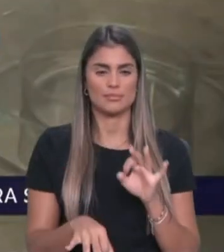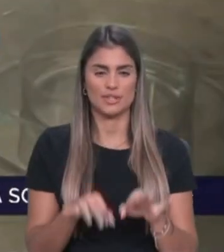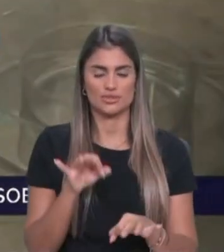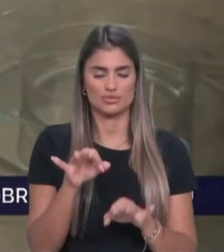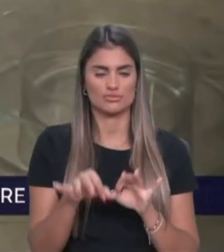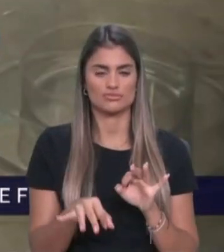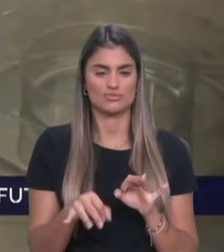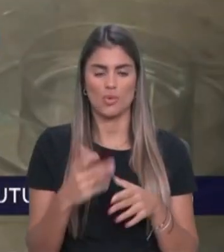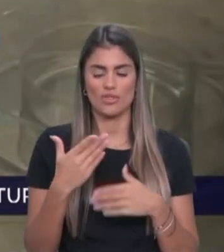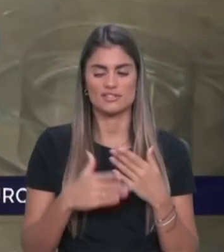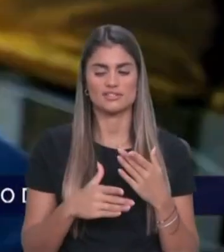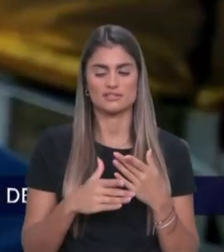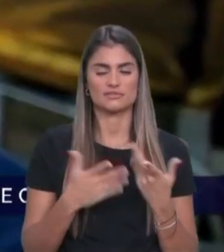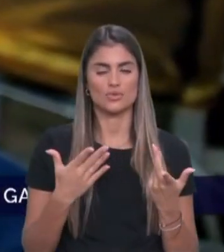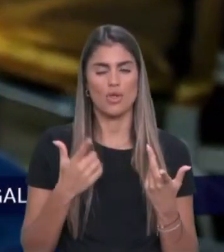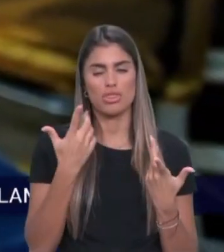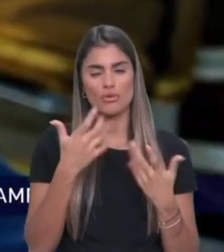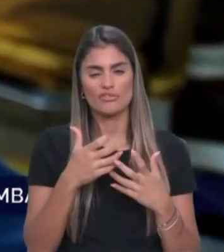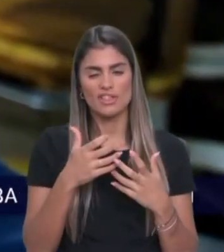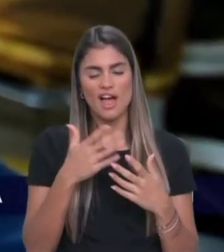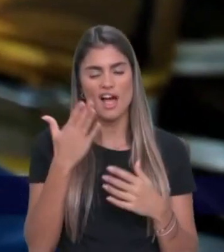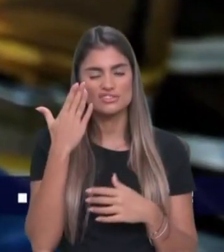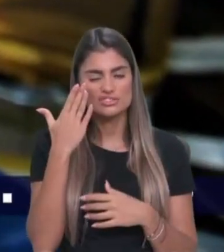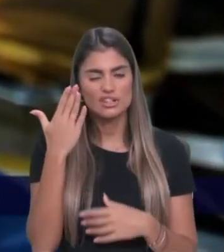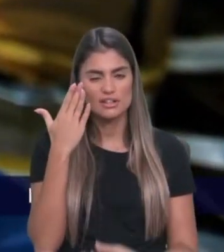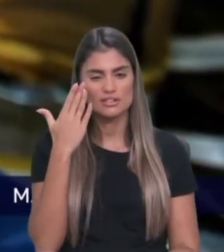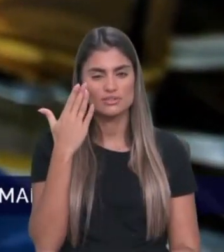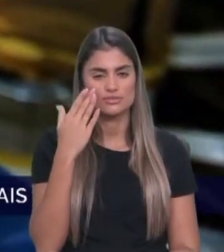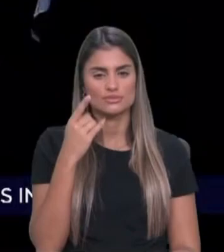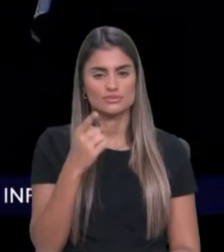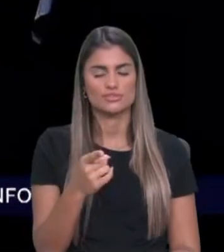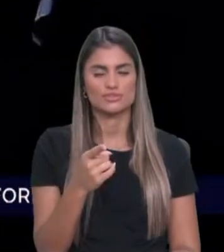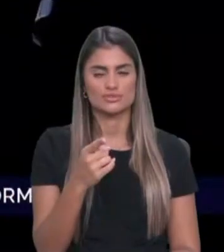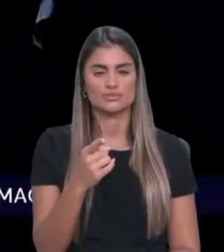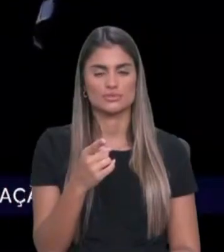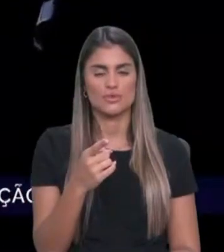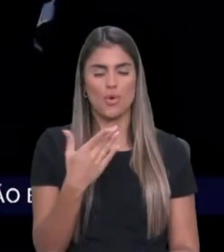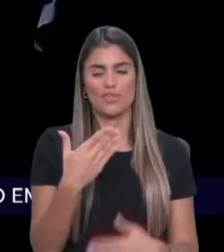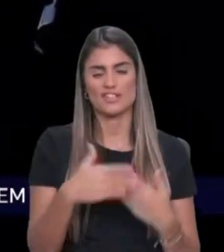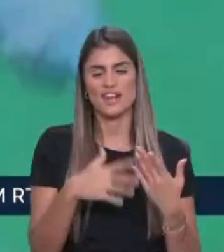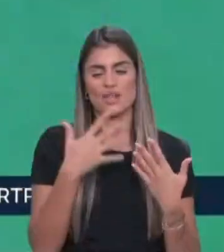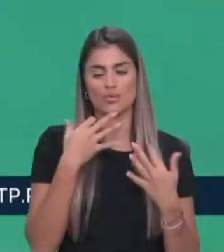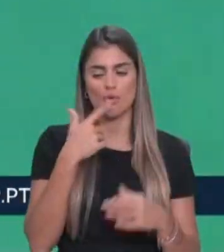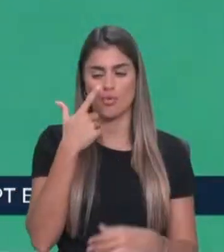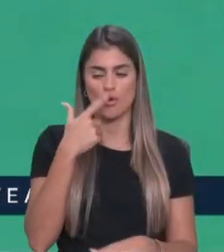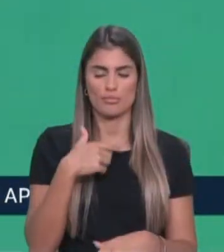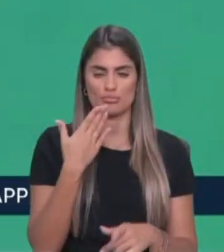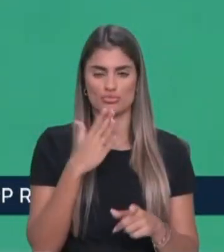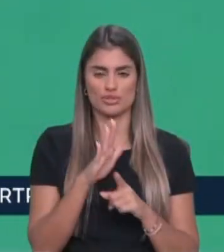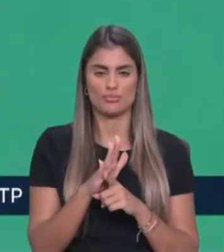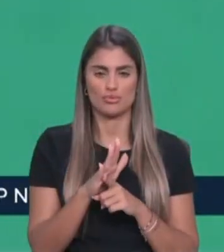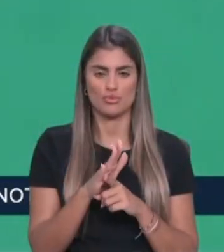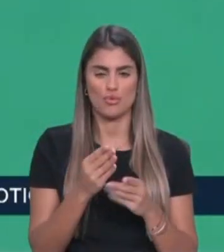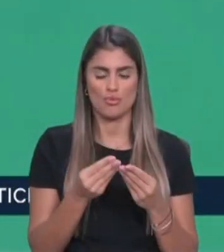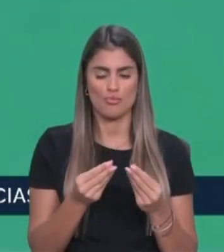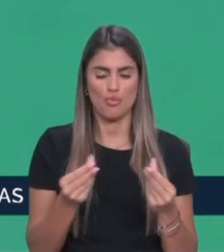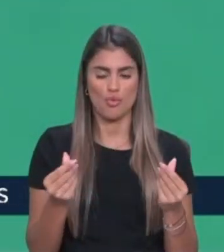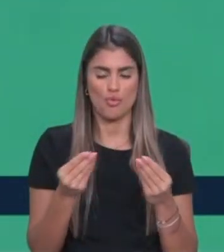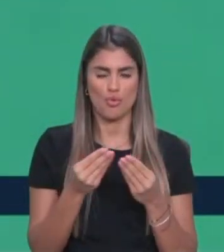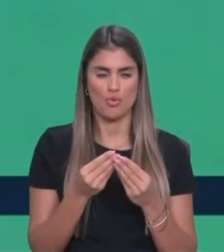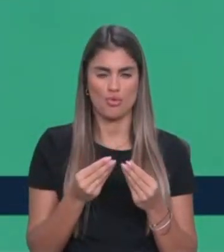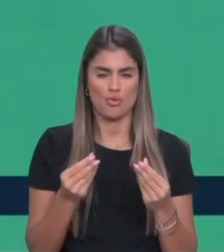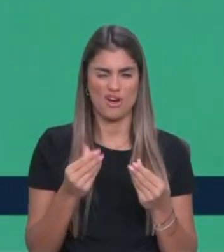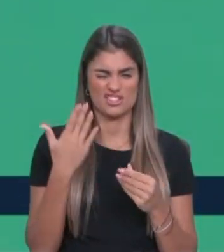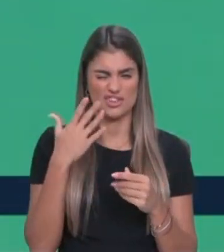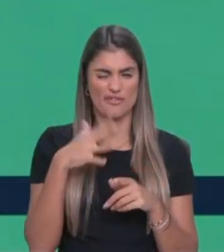eficaz. A questão que se coloca é, será que esses fluidos que ocorrem naturalmente no nosso corpo, como por exemplo o muco, será que eles